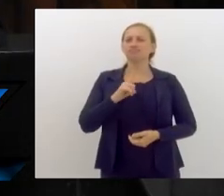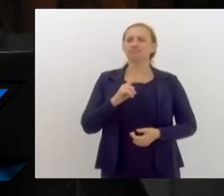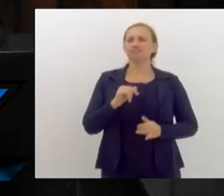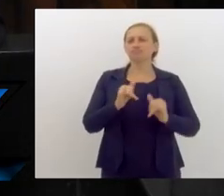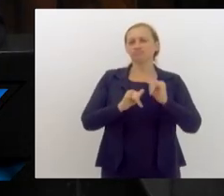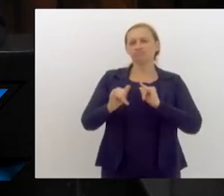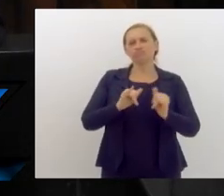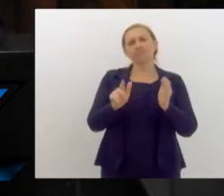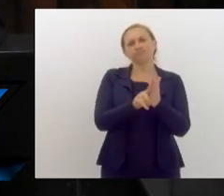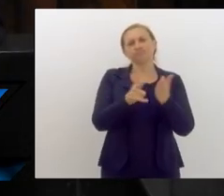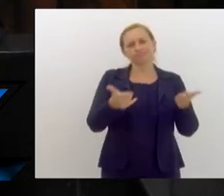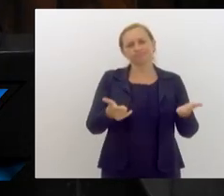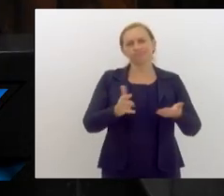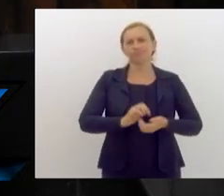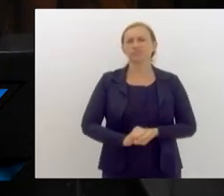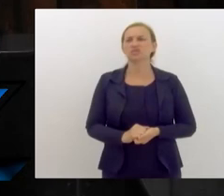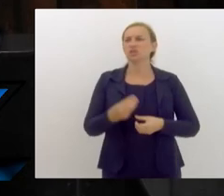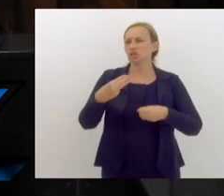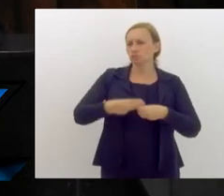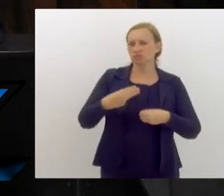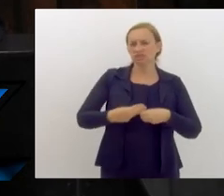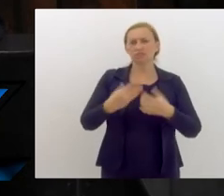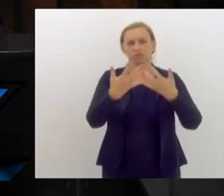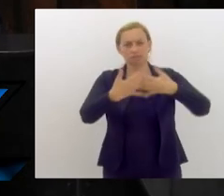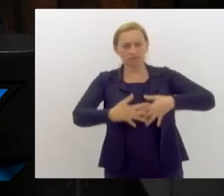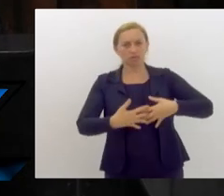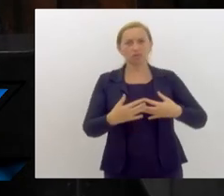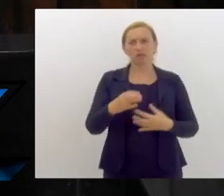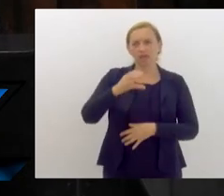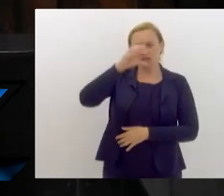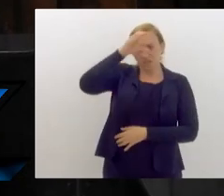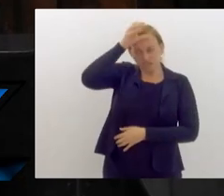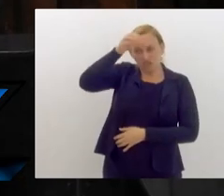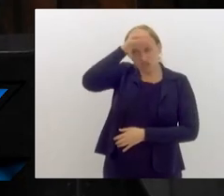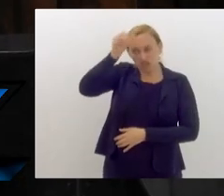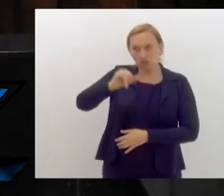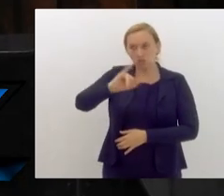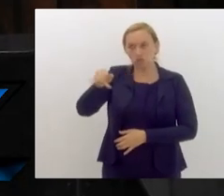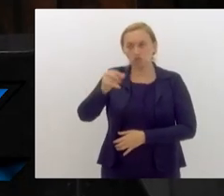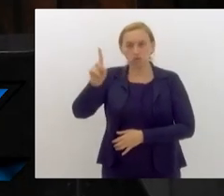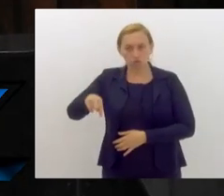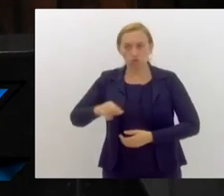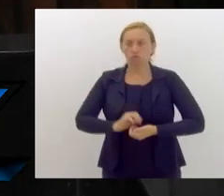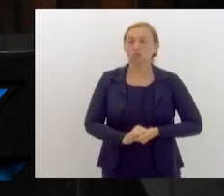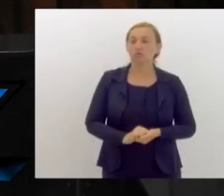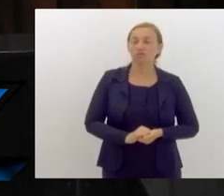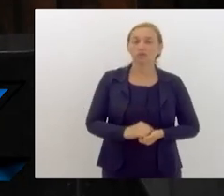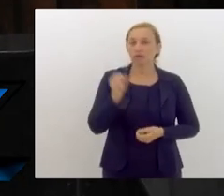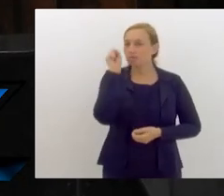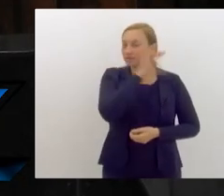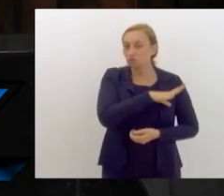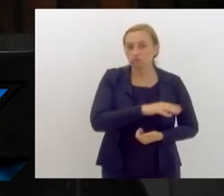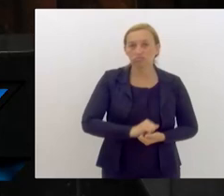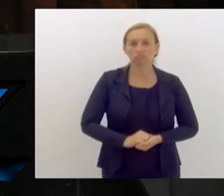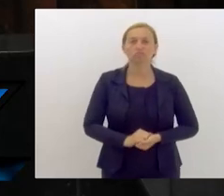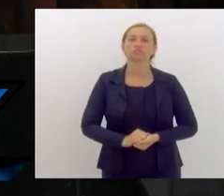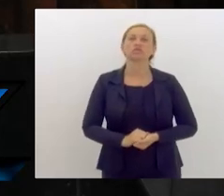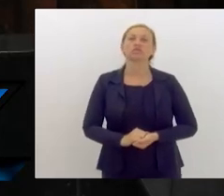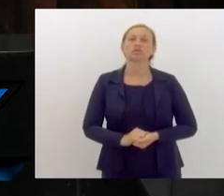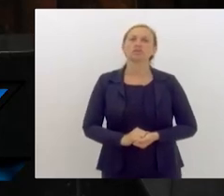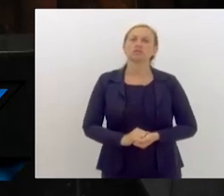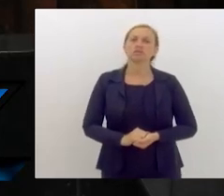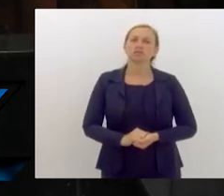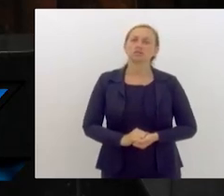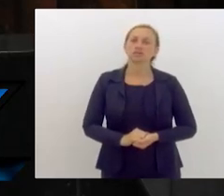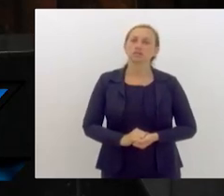jornal no Município de Petrópolis te ajuda que é um absurdo ao